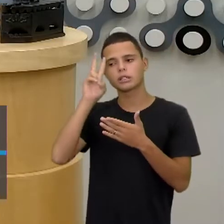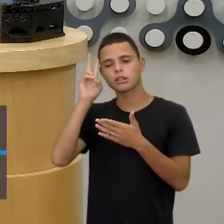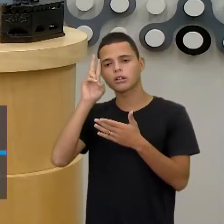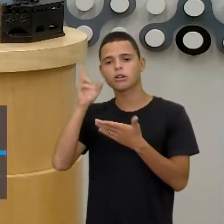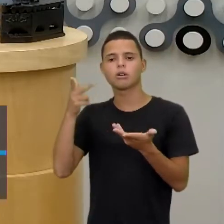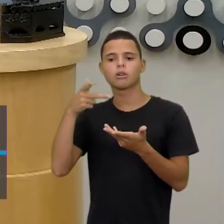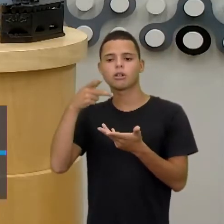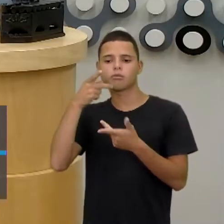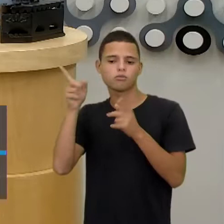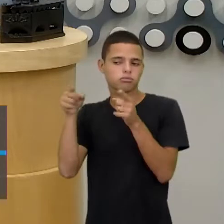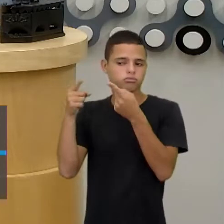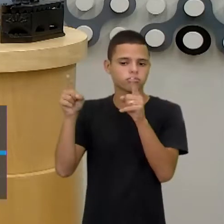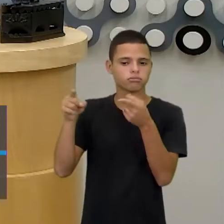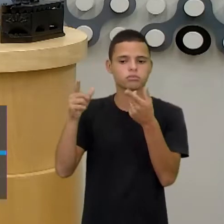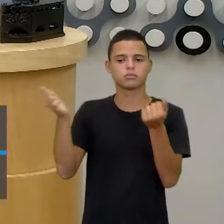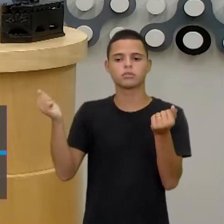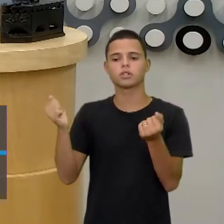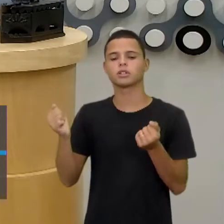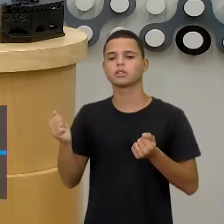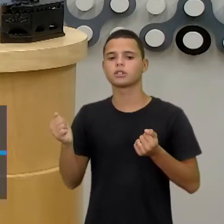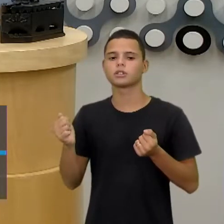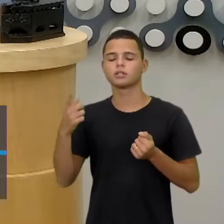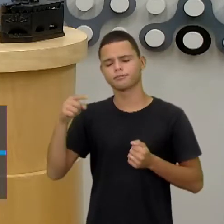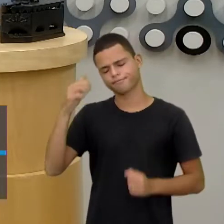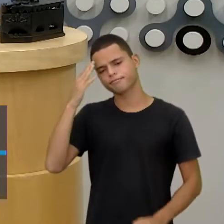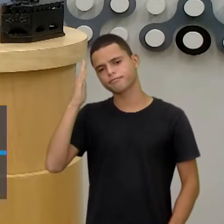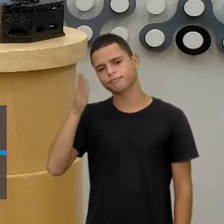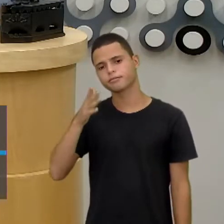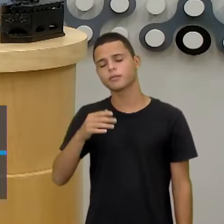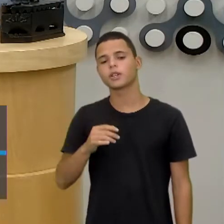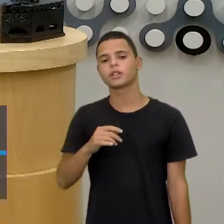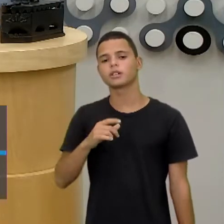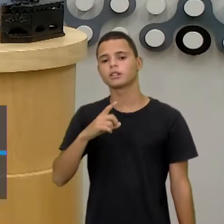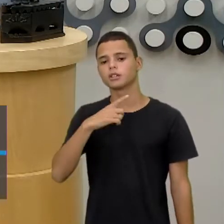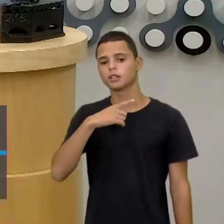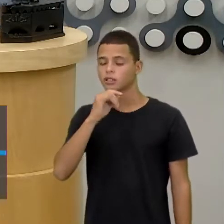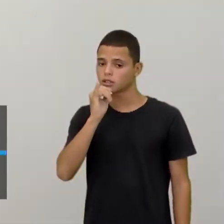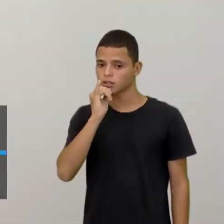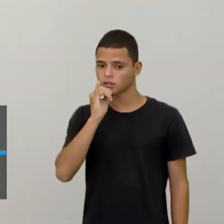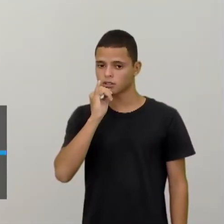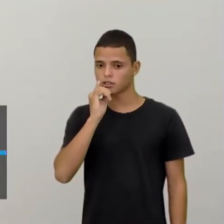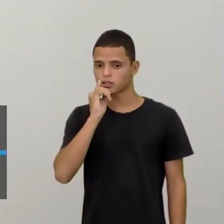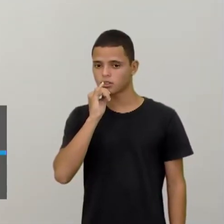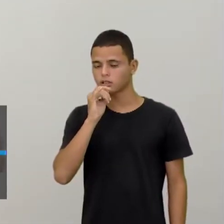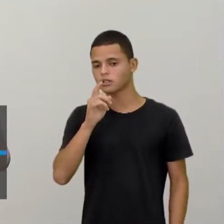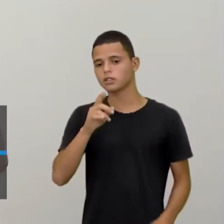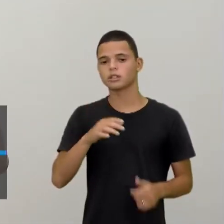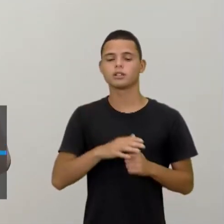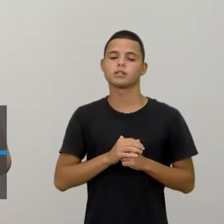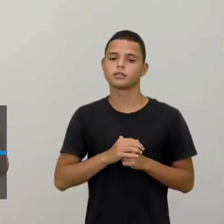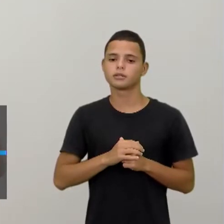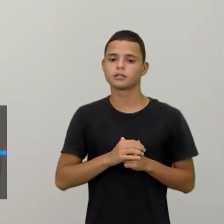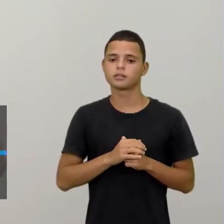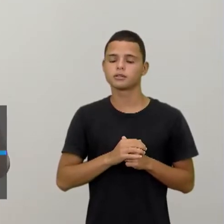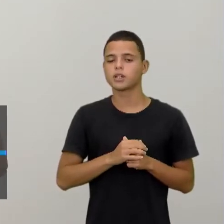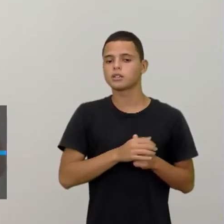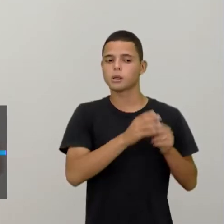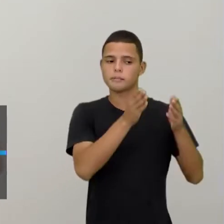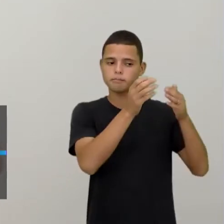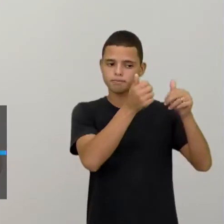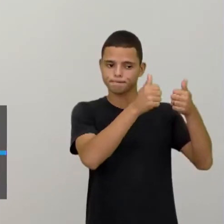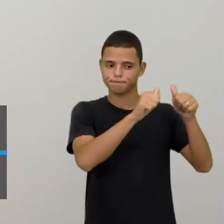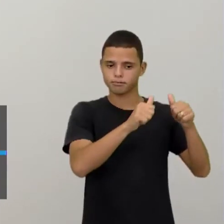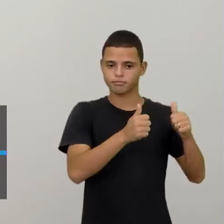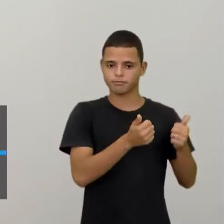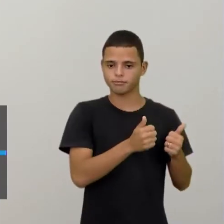músicas, festejos. Aí eu tenho um exemplo, que a gente até conversou sobre isso, das bonecas Hichokó,